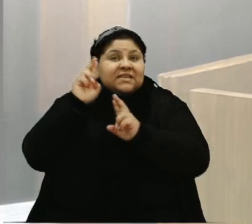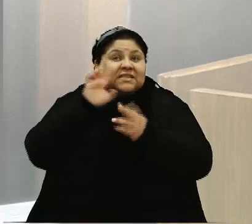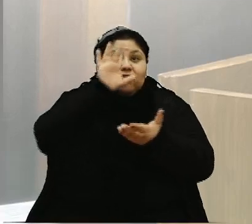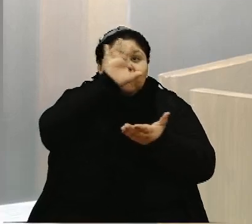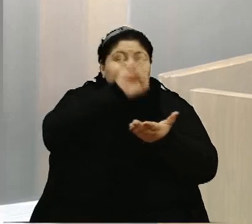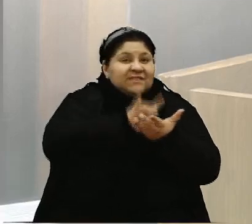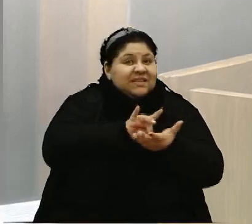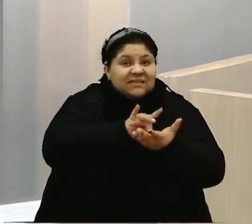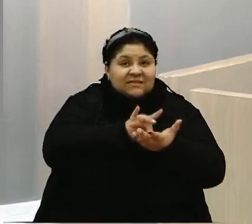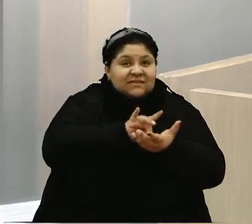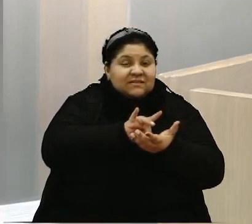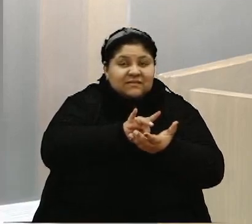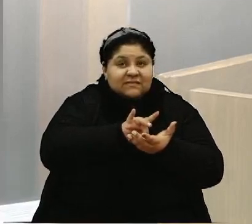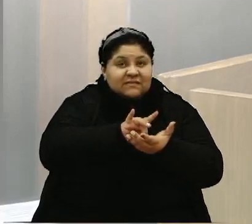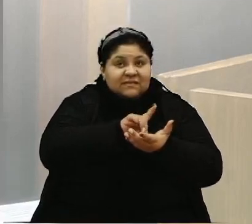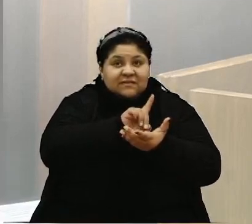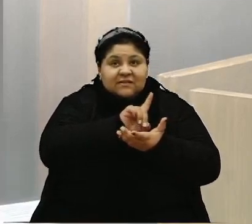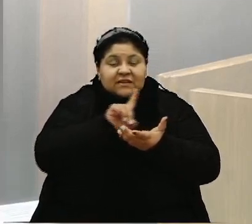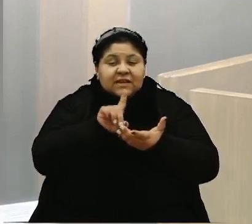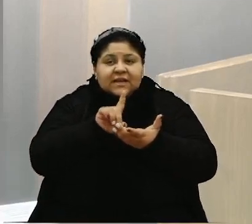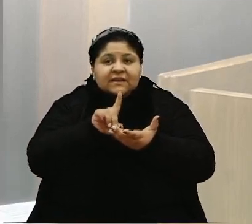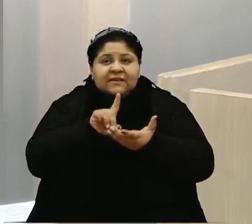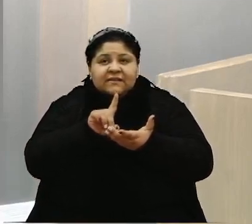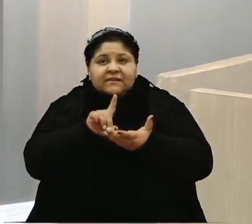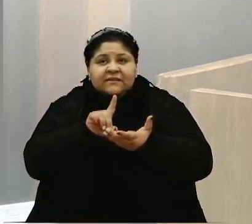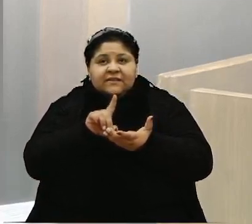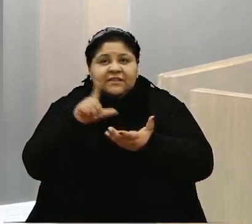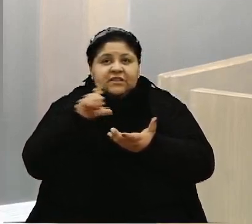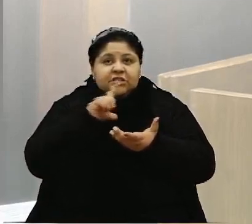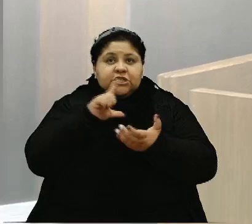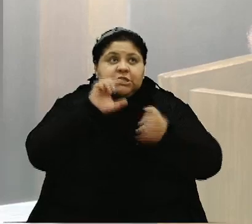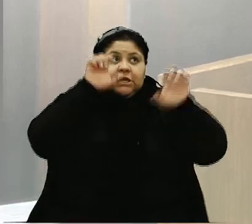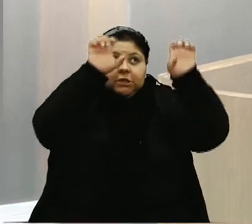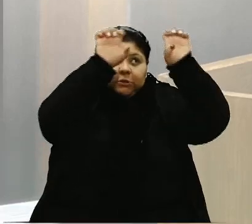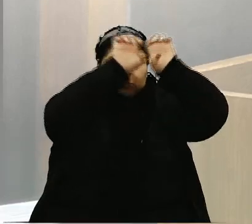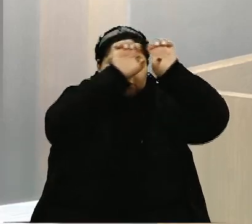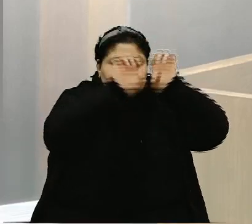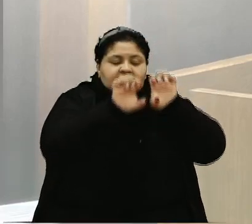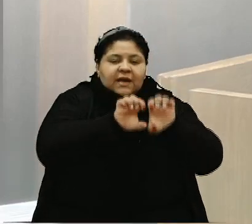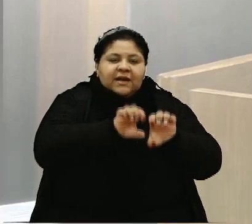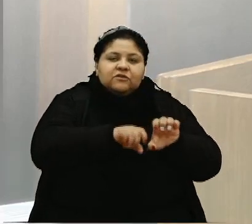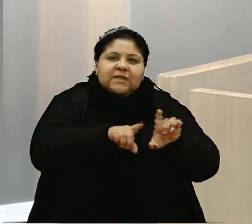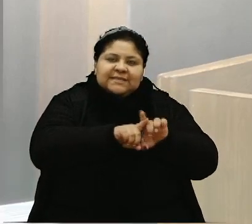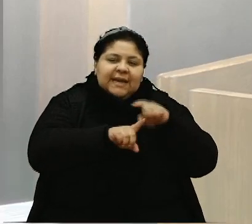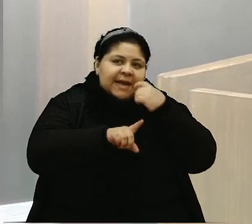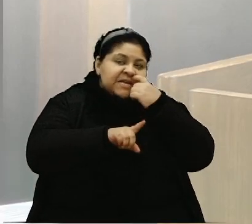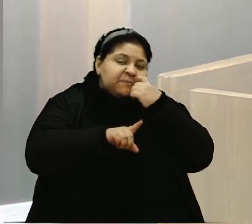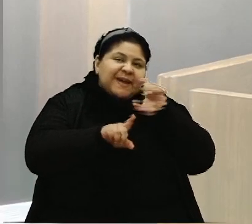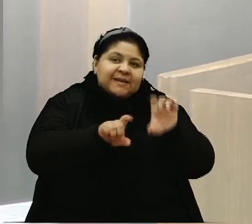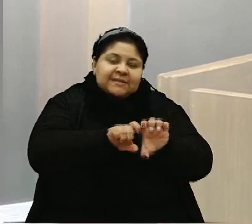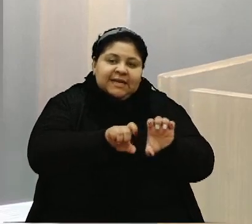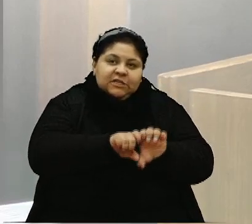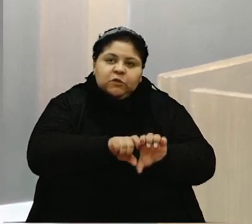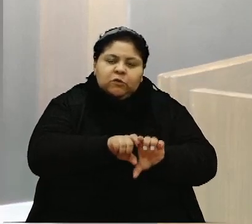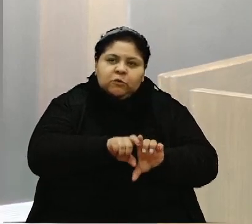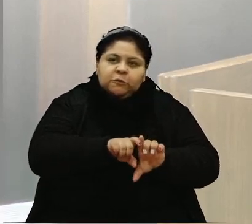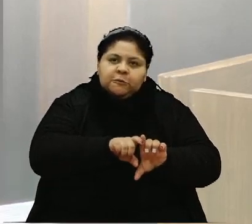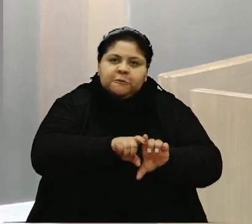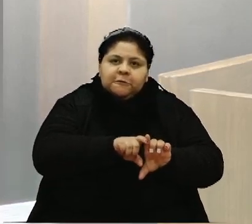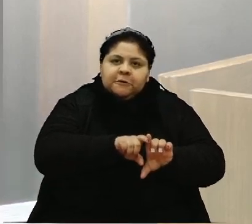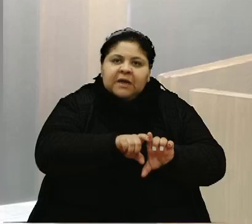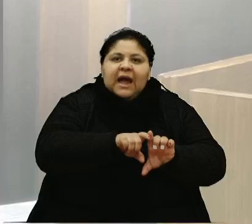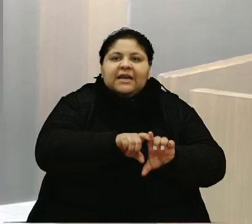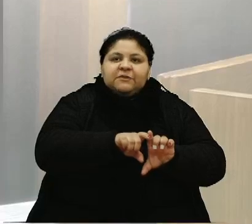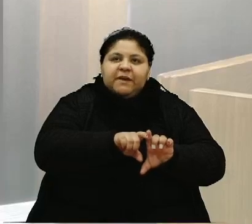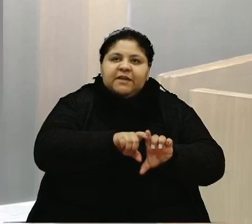né? Ela viria cheia de estruturas, de melhorias, mas é isso. Se